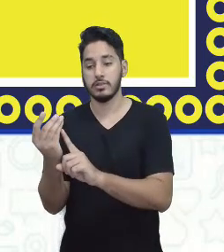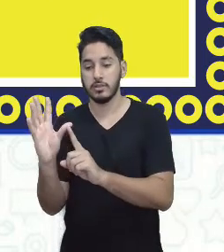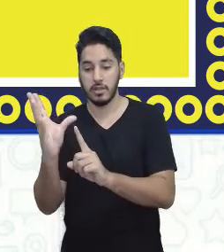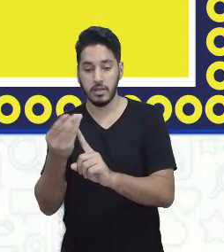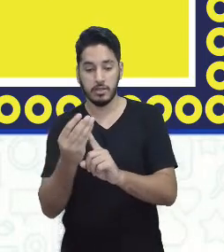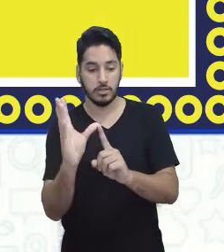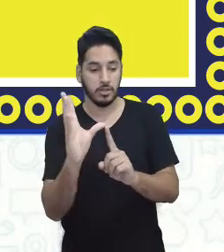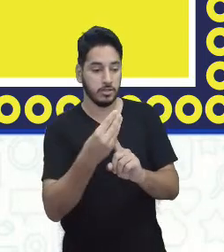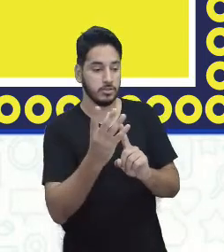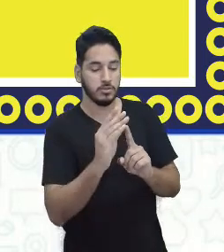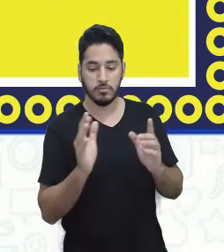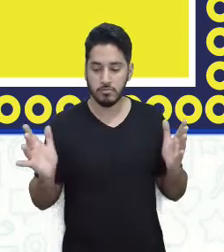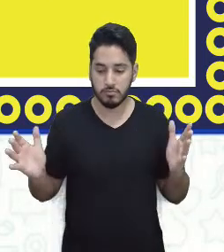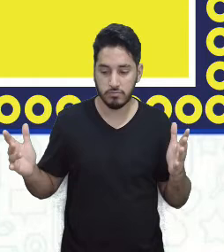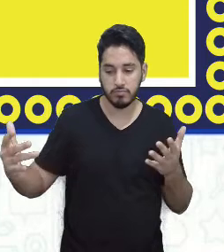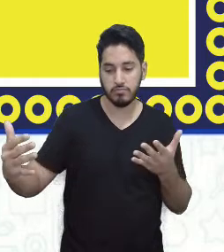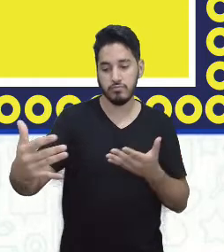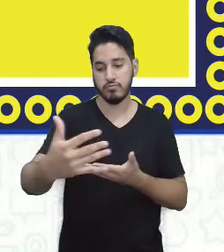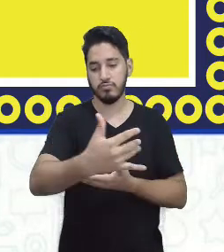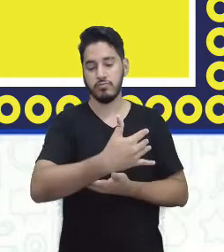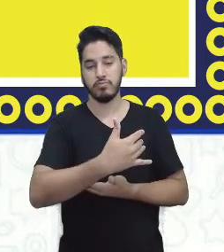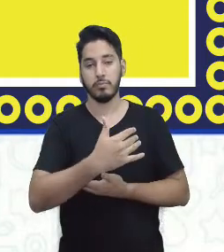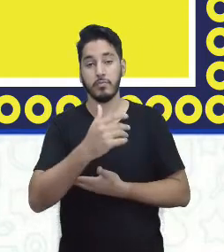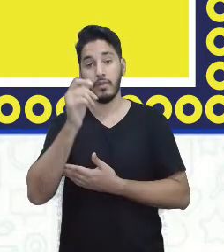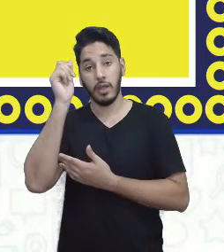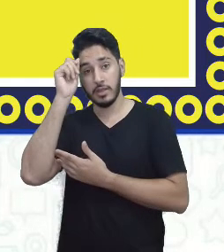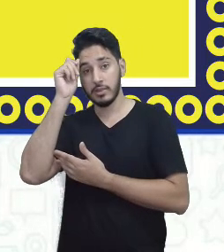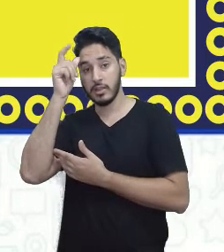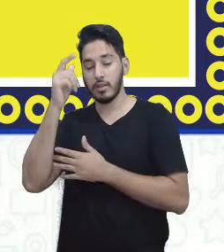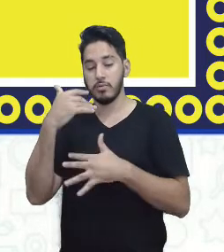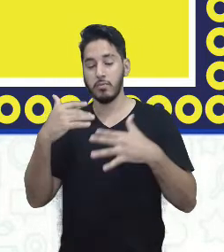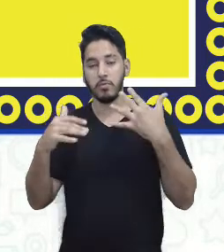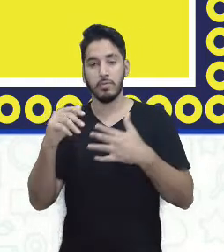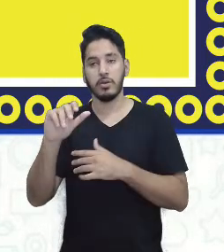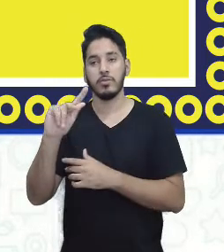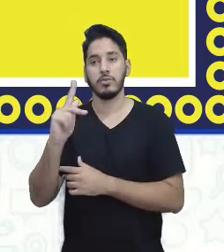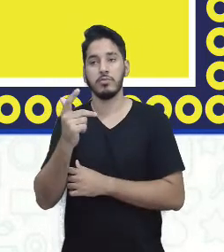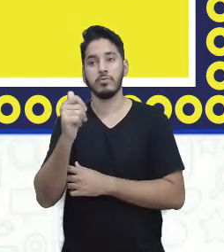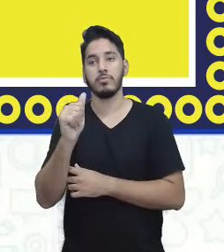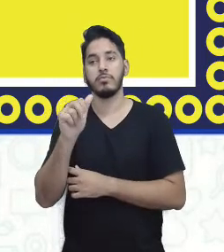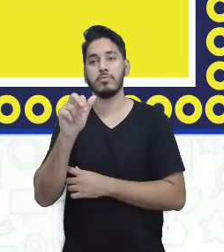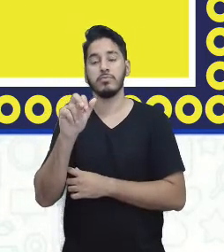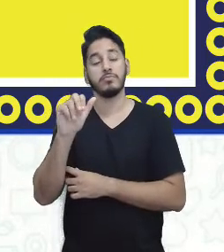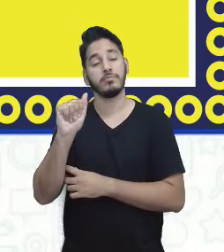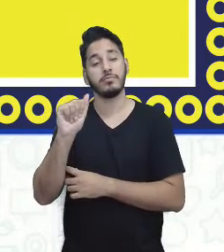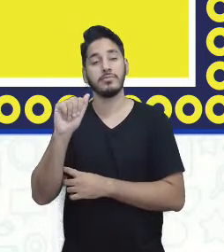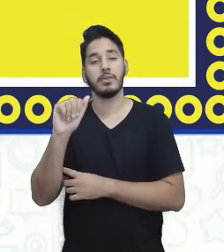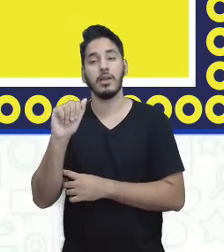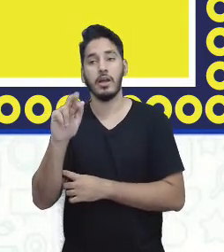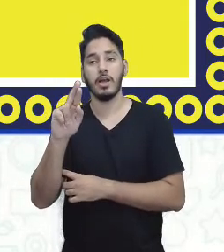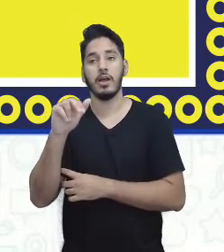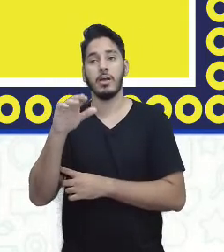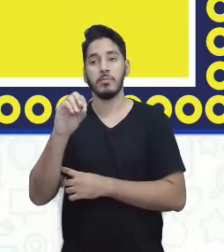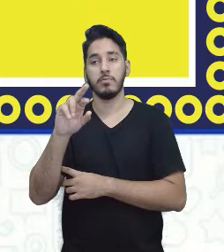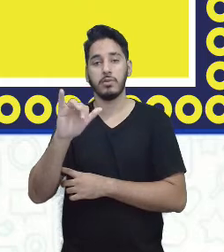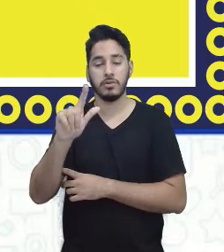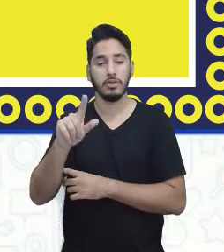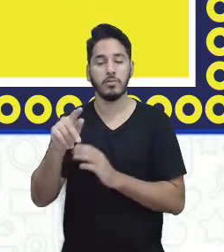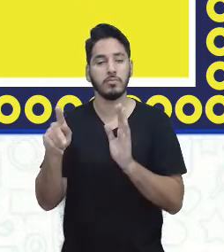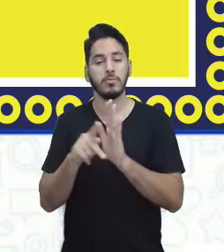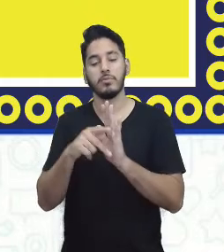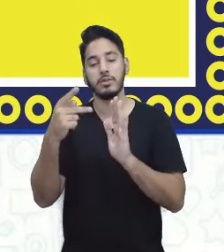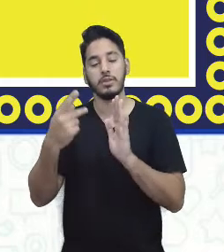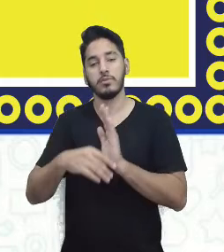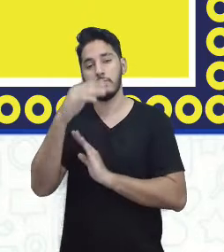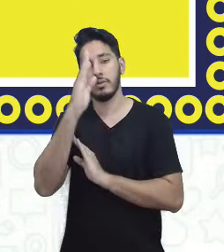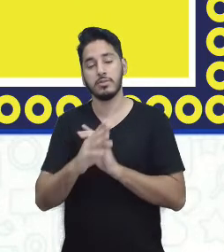outros pensadores ao movimento. A ideia do movimento armorial era valorizar as tradições culturais brasileiras, principalmente